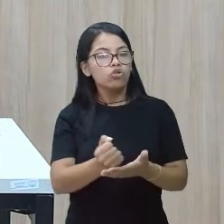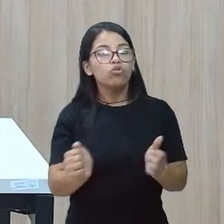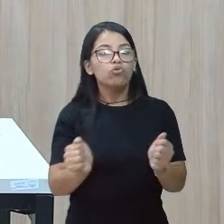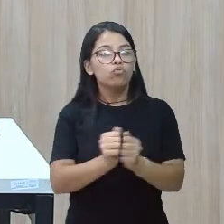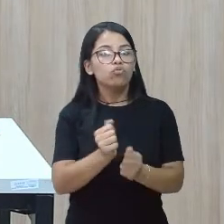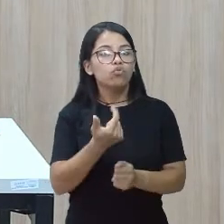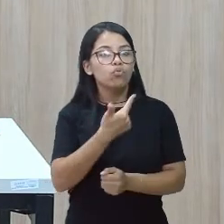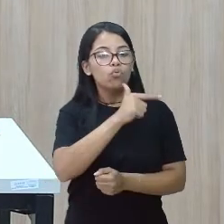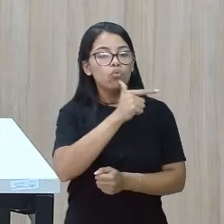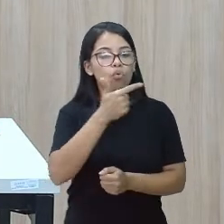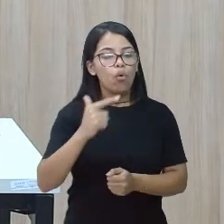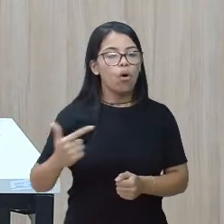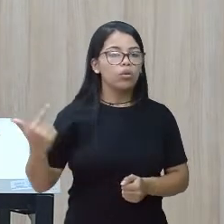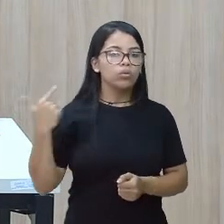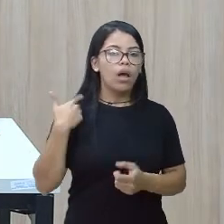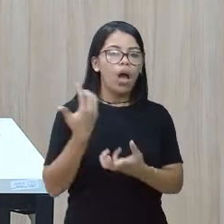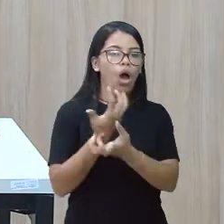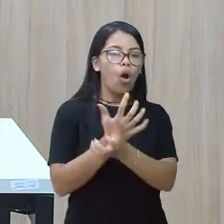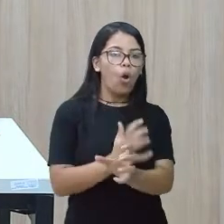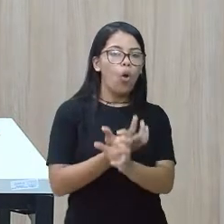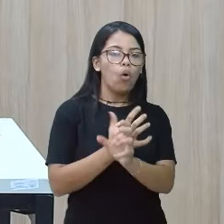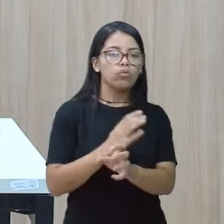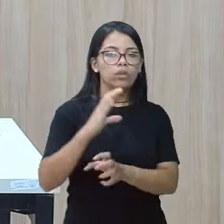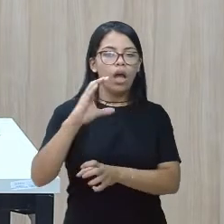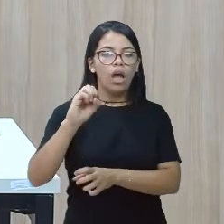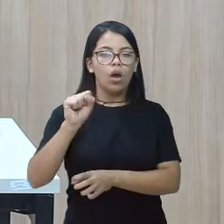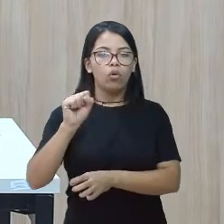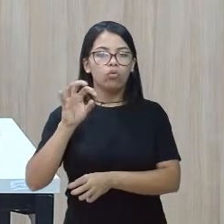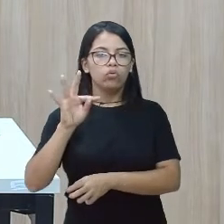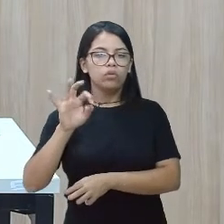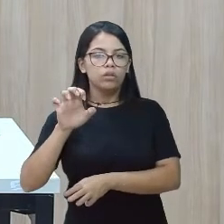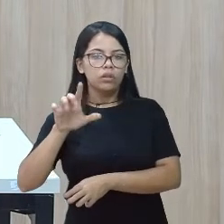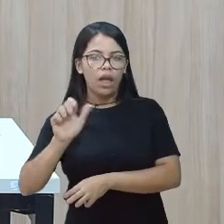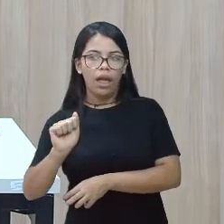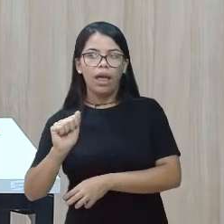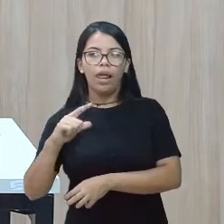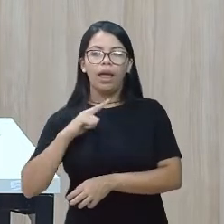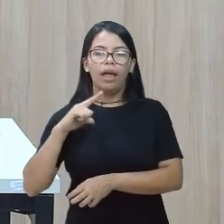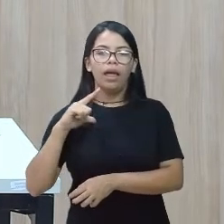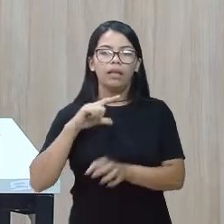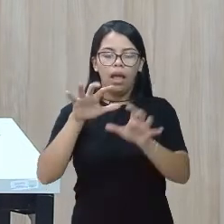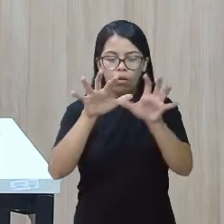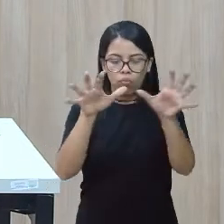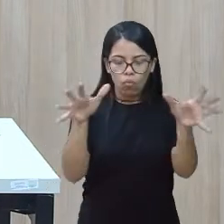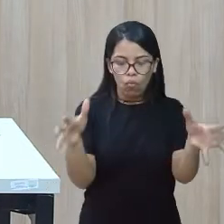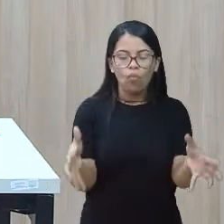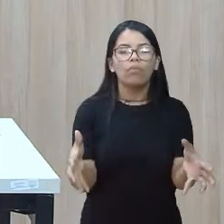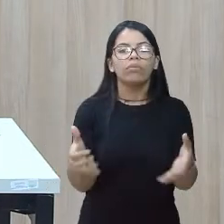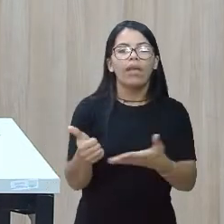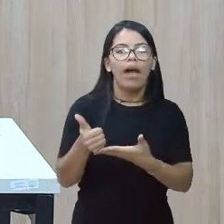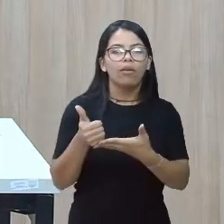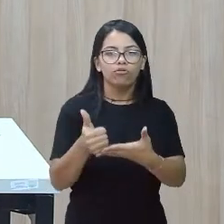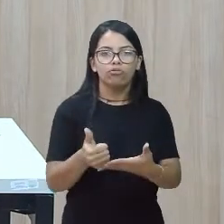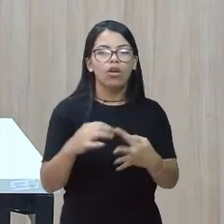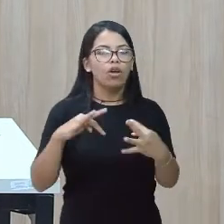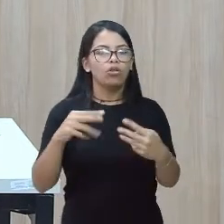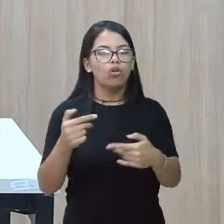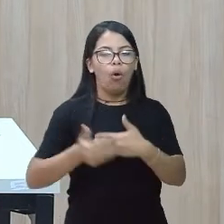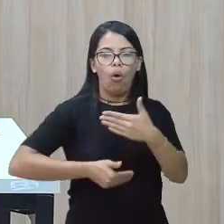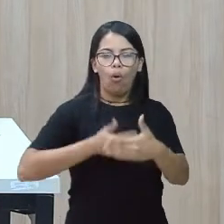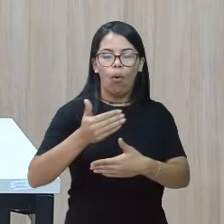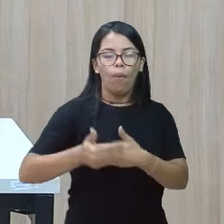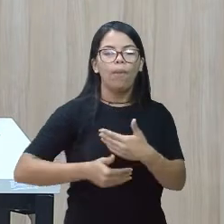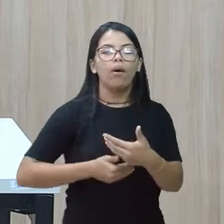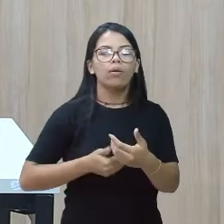intercostais, com as costelas, que tem aí essa junção de cartilagem, ajudando em todo o processo aí